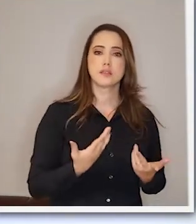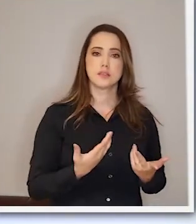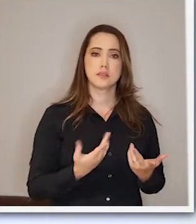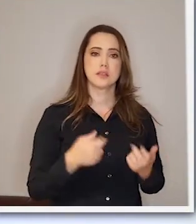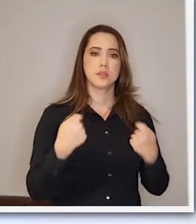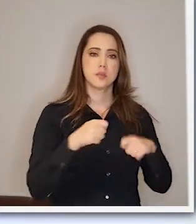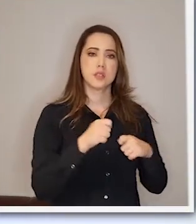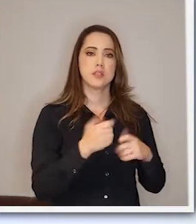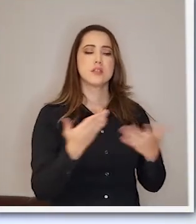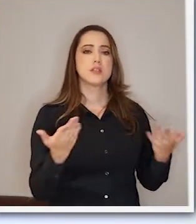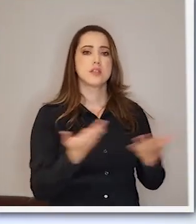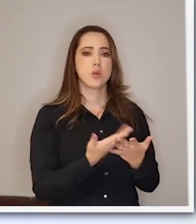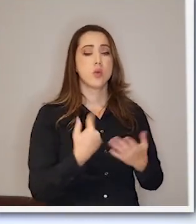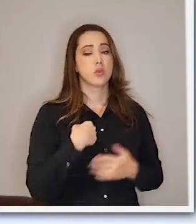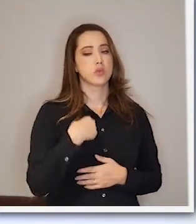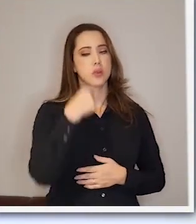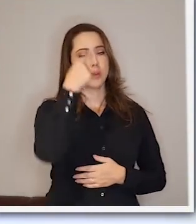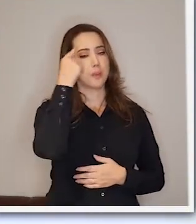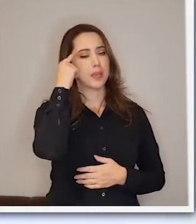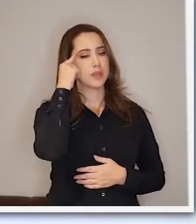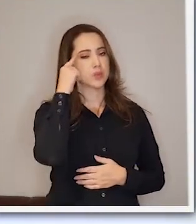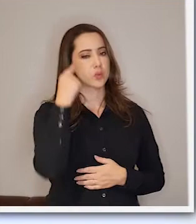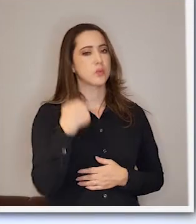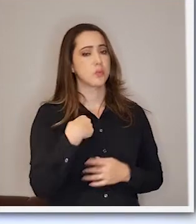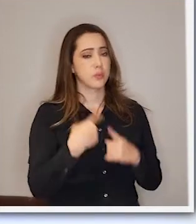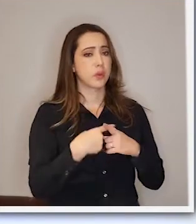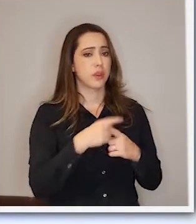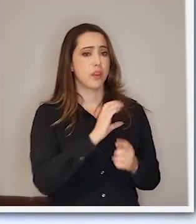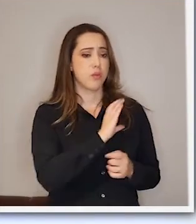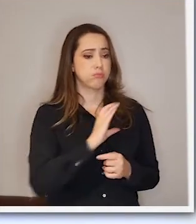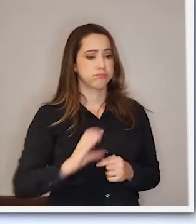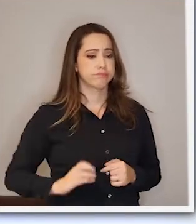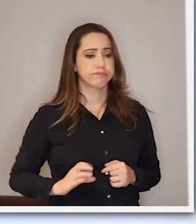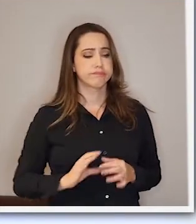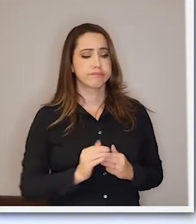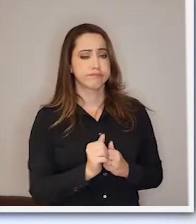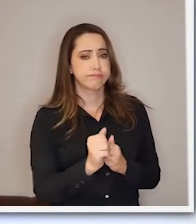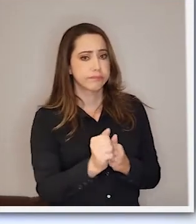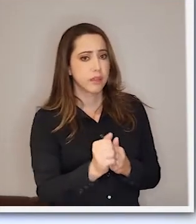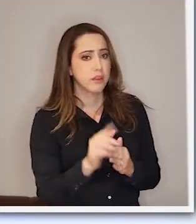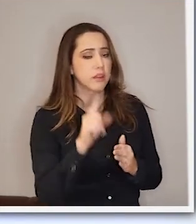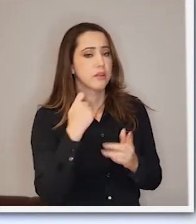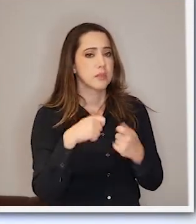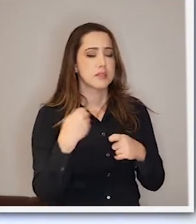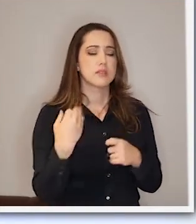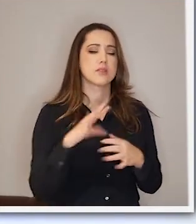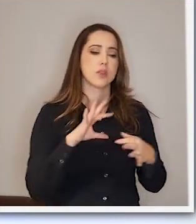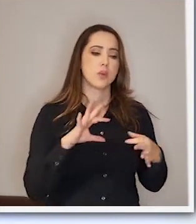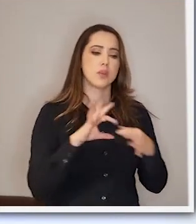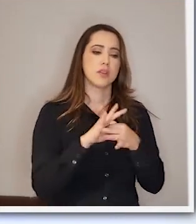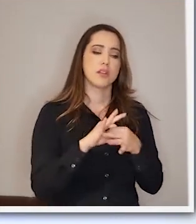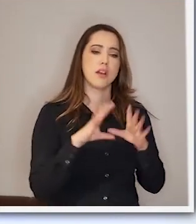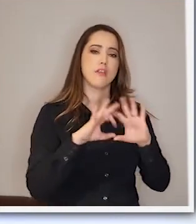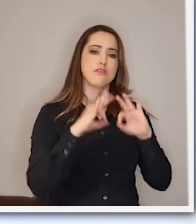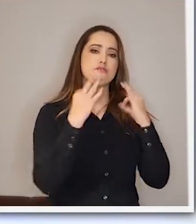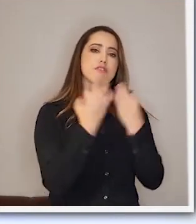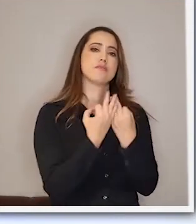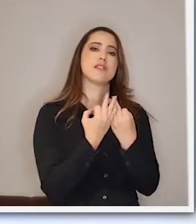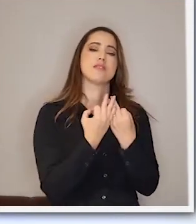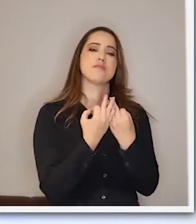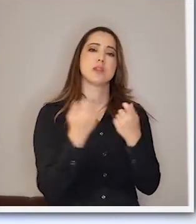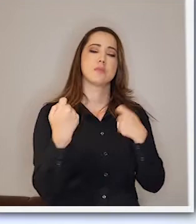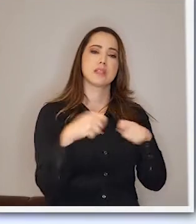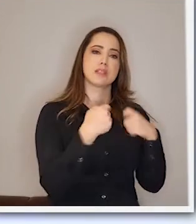precisa restaurar o que, para mim, como cristão, é o principal, é o motor social.